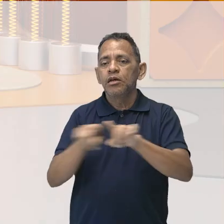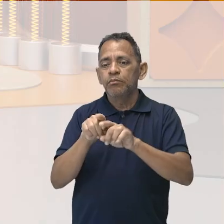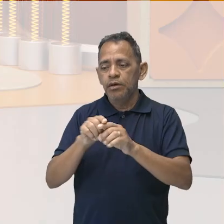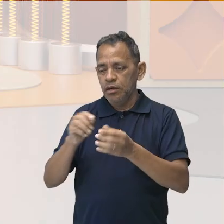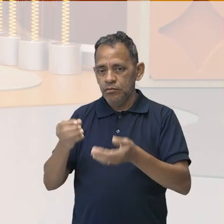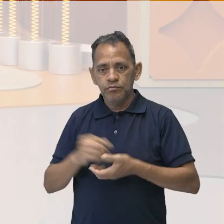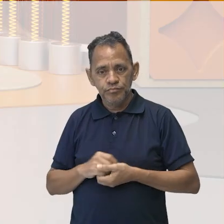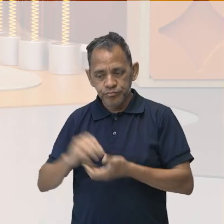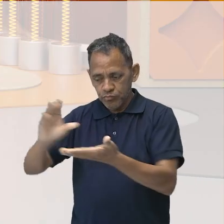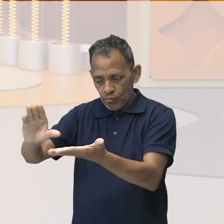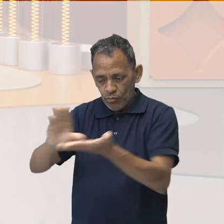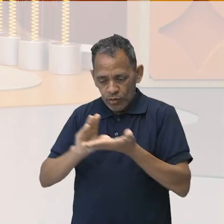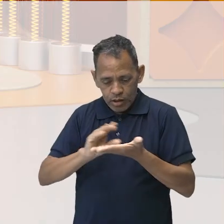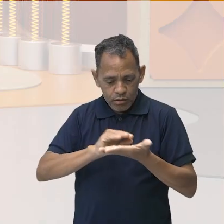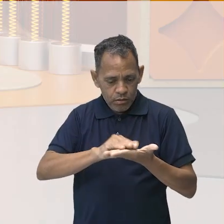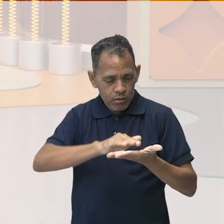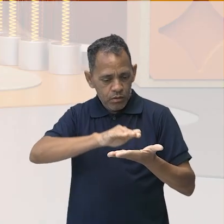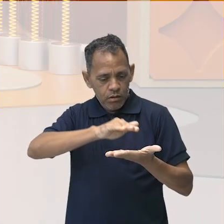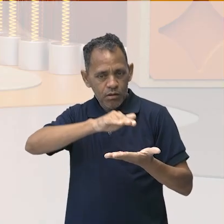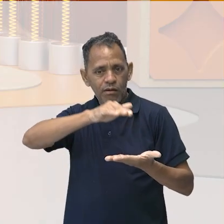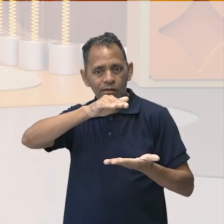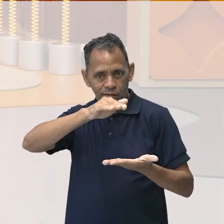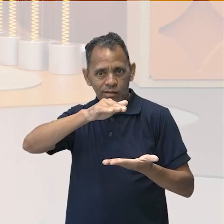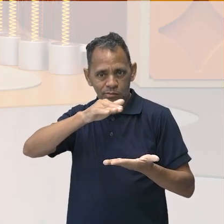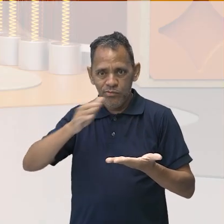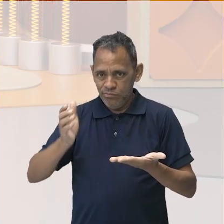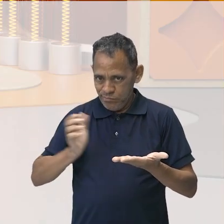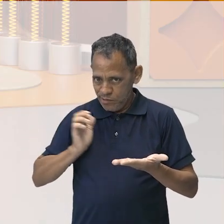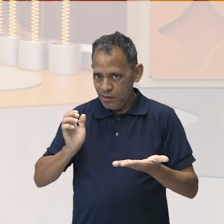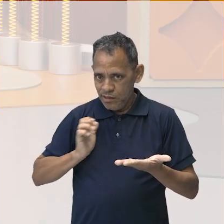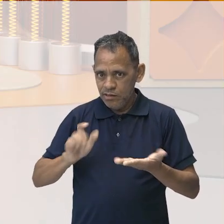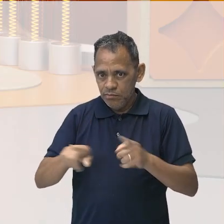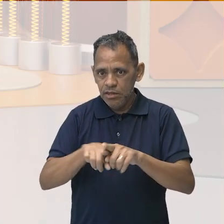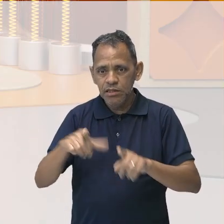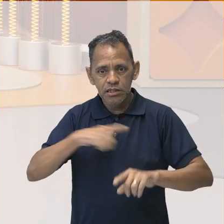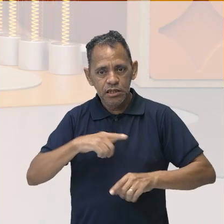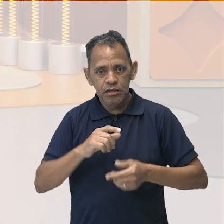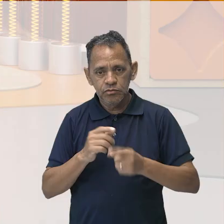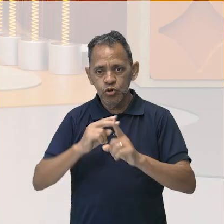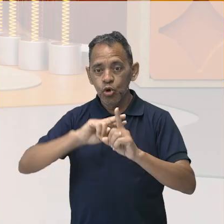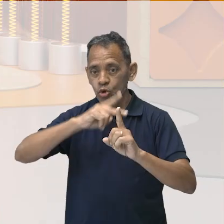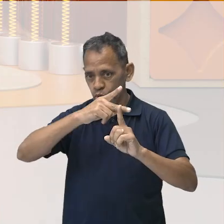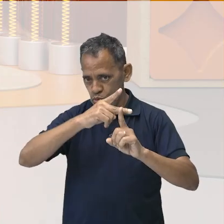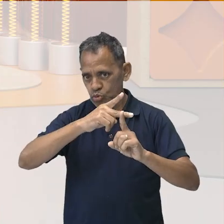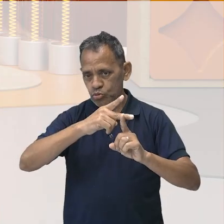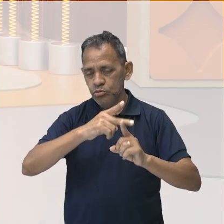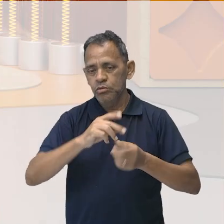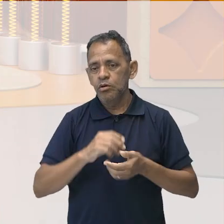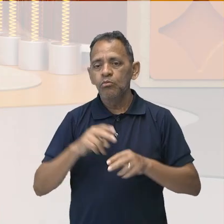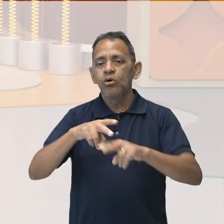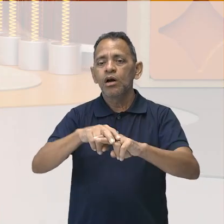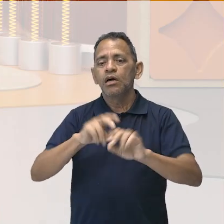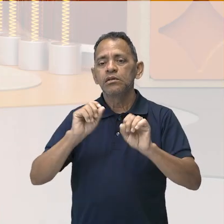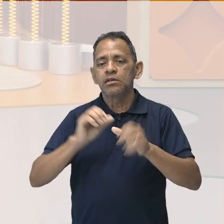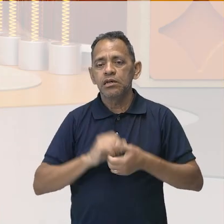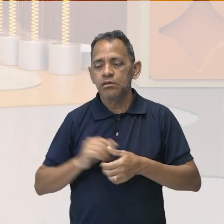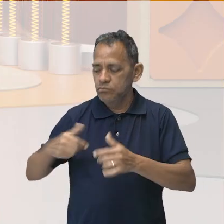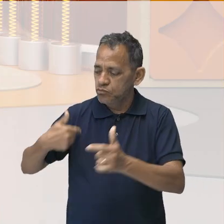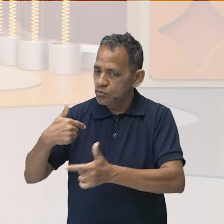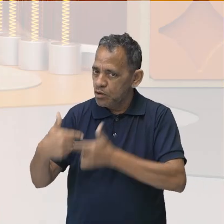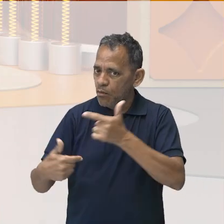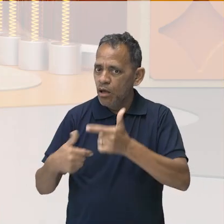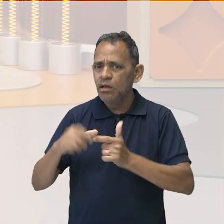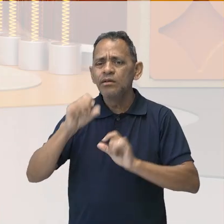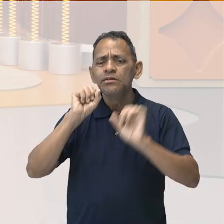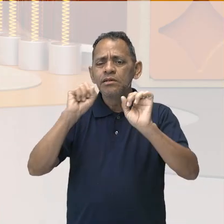do capitalismo é a obtenção de lucros, e esses lucros, eles são decorrentes do quê? Do